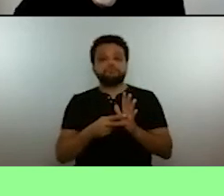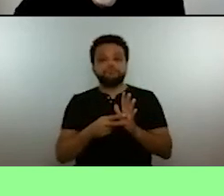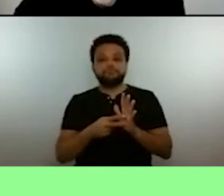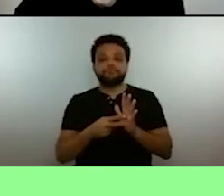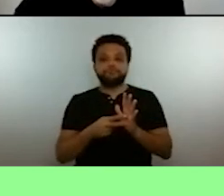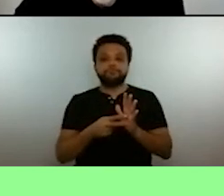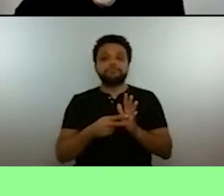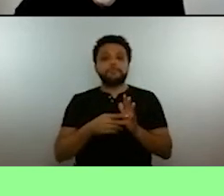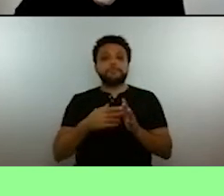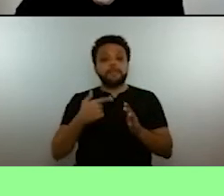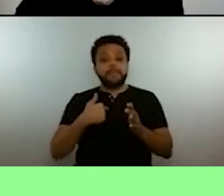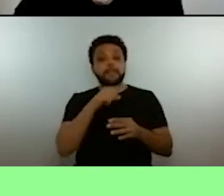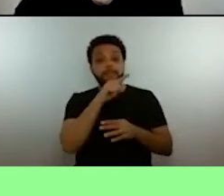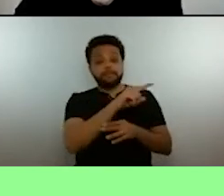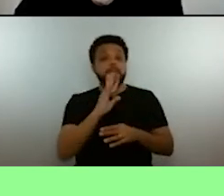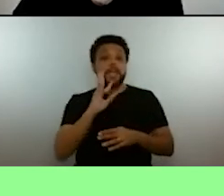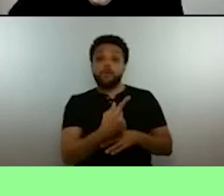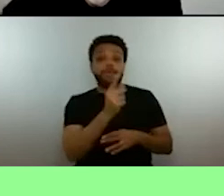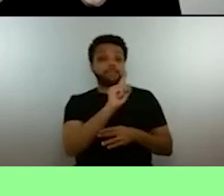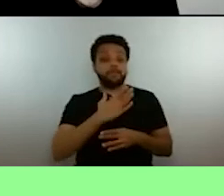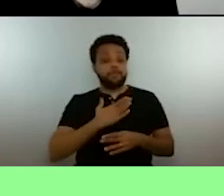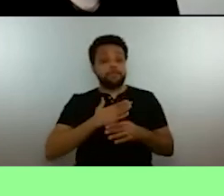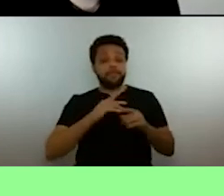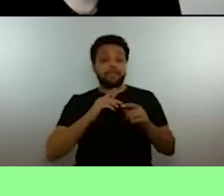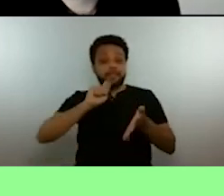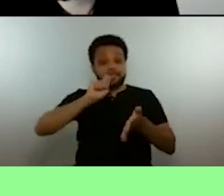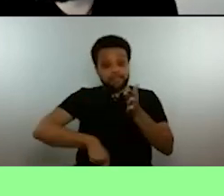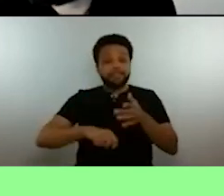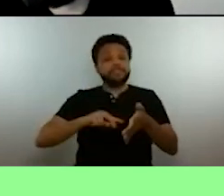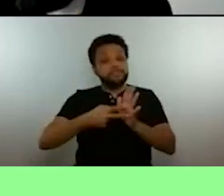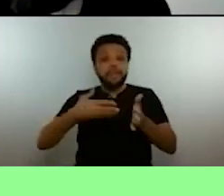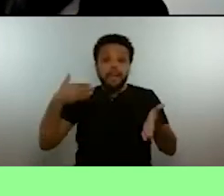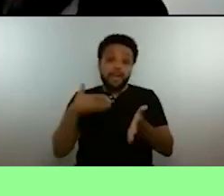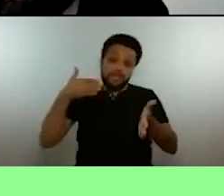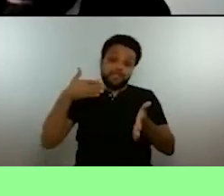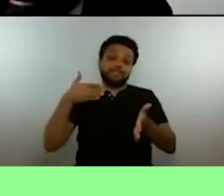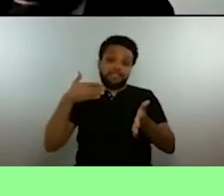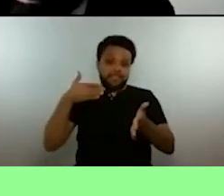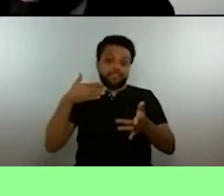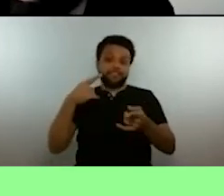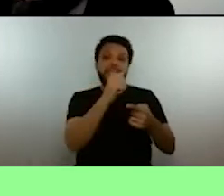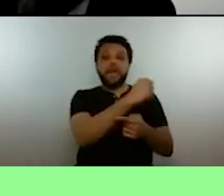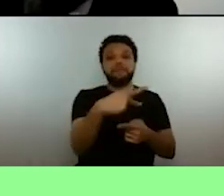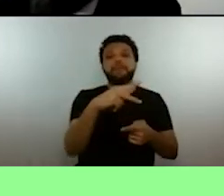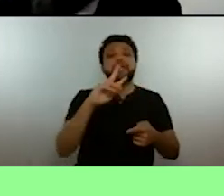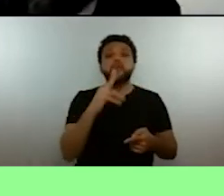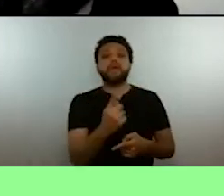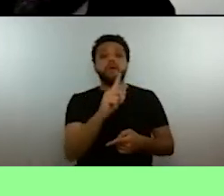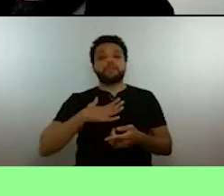reconhecendo minha assinatura, né? E aí é uma barreira de acesso à interface, eu diria,